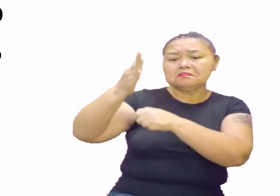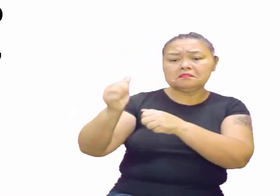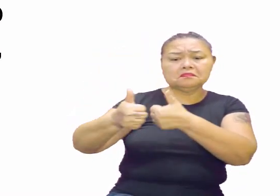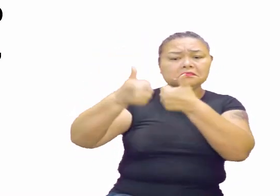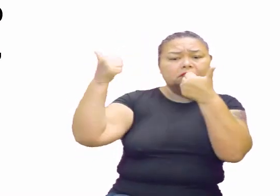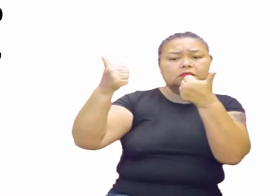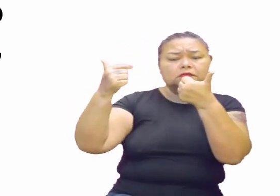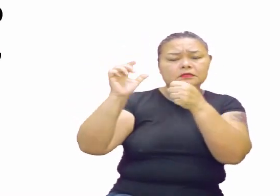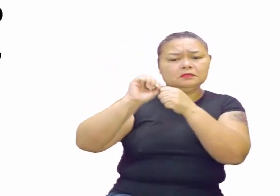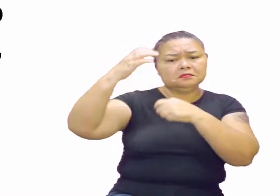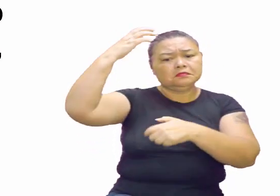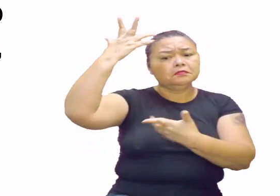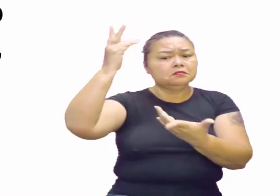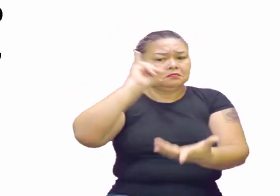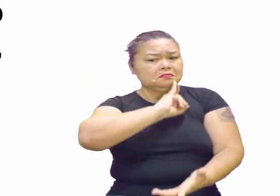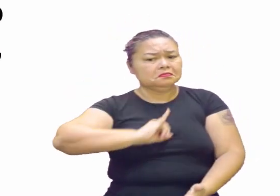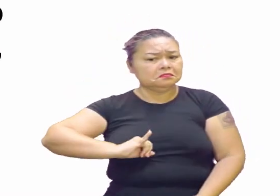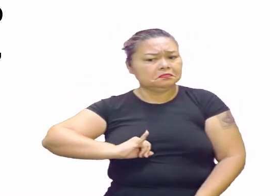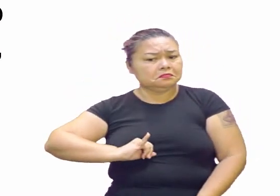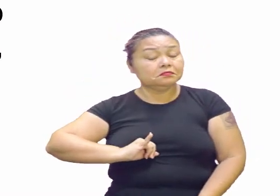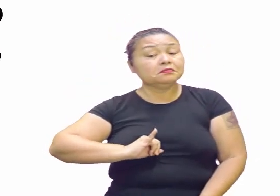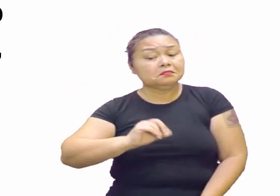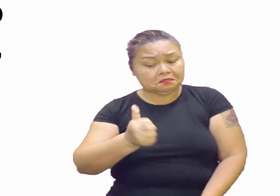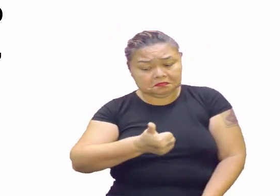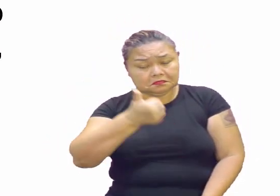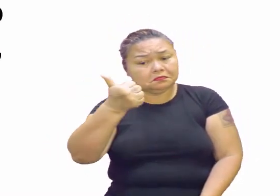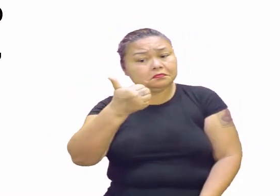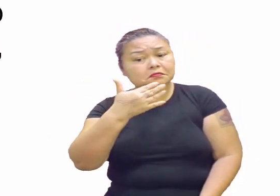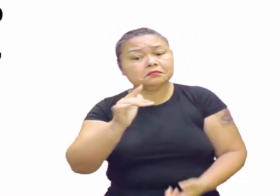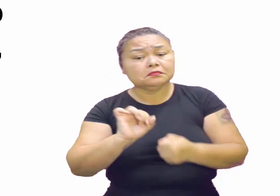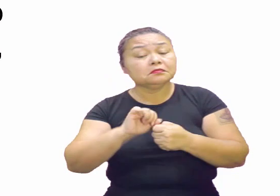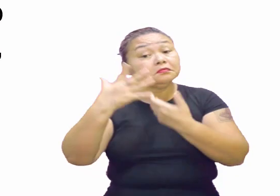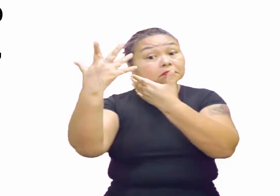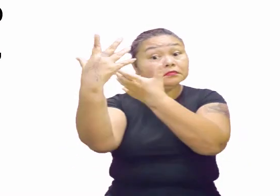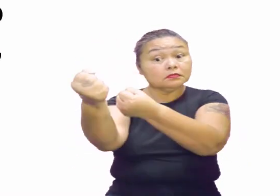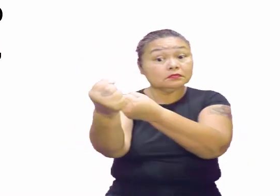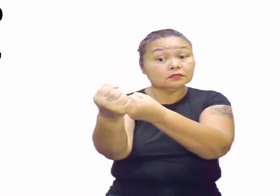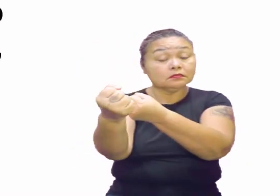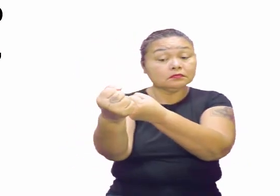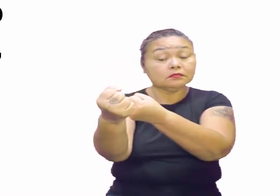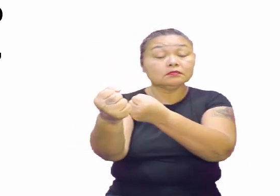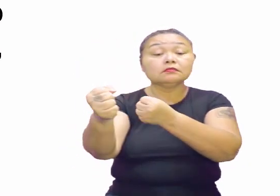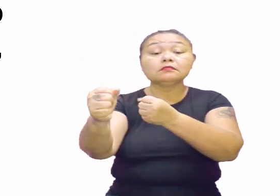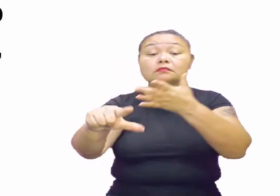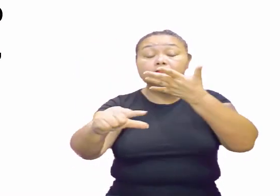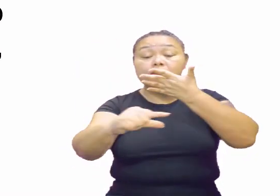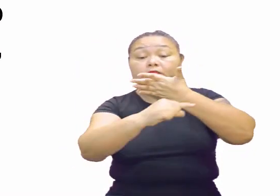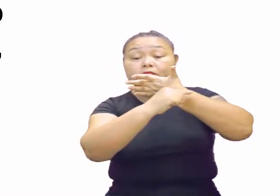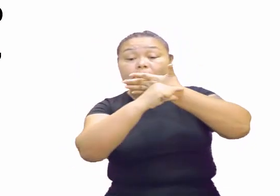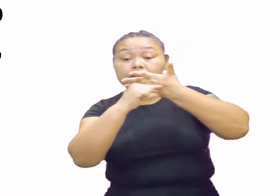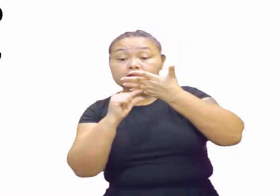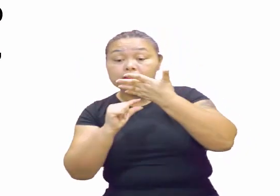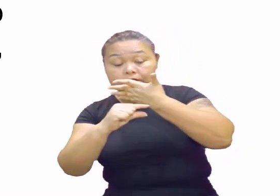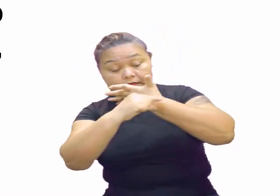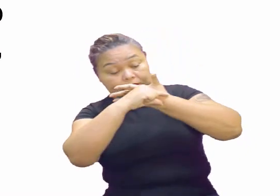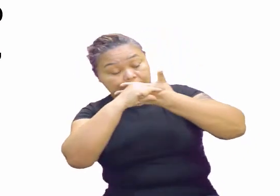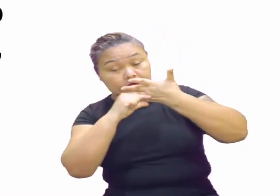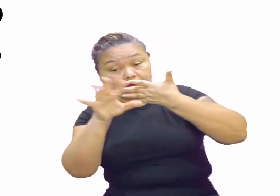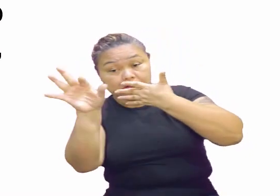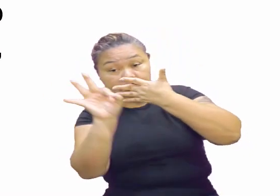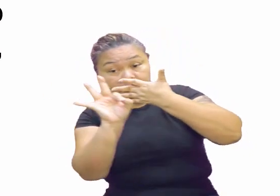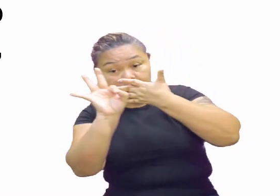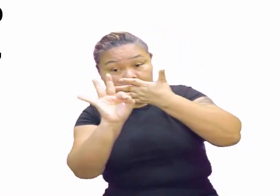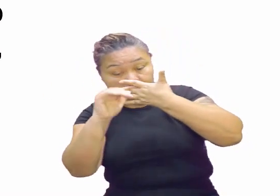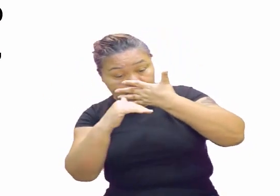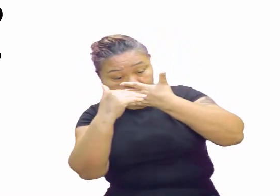que o imperialismo. E aí se adotou. Tanto é que o lema da nossa bandeira,